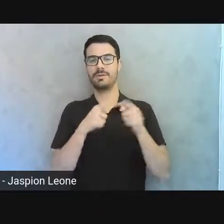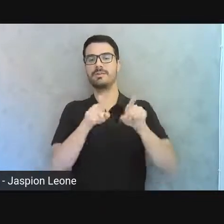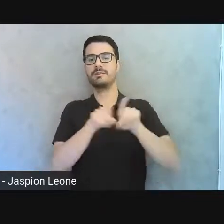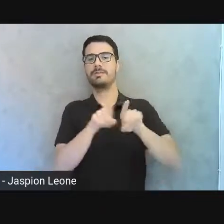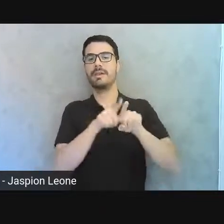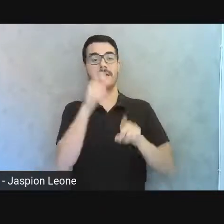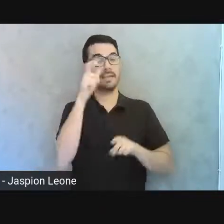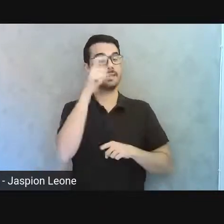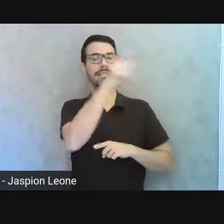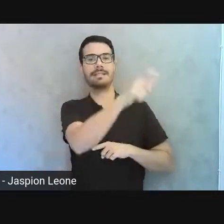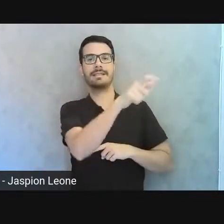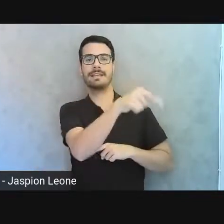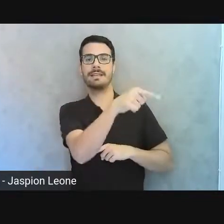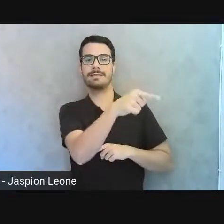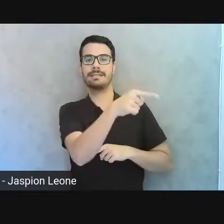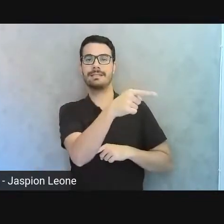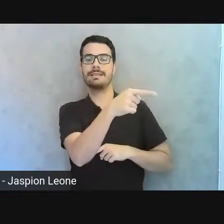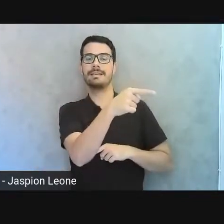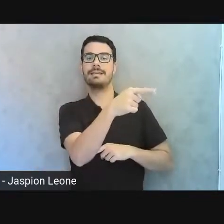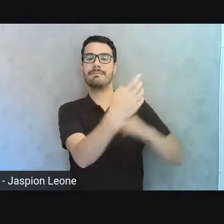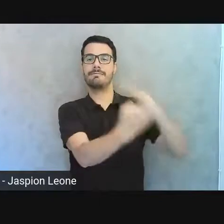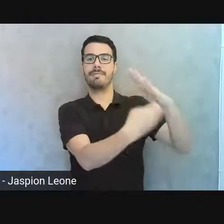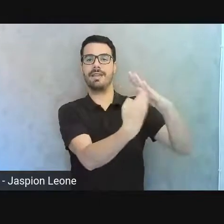e comportamento parlamentar.